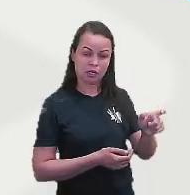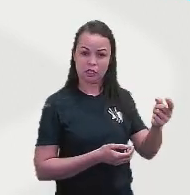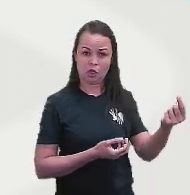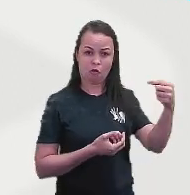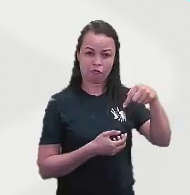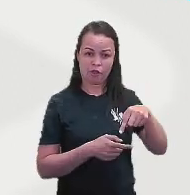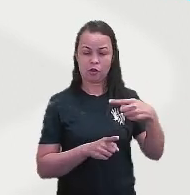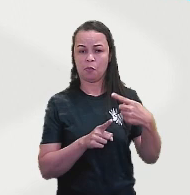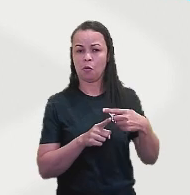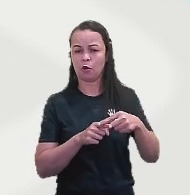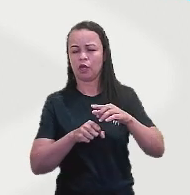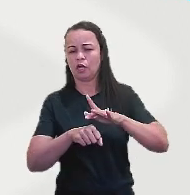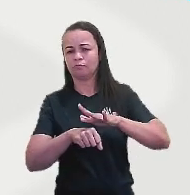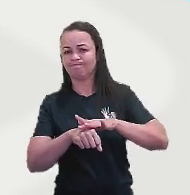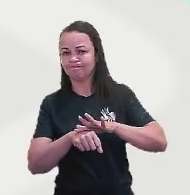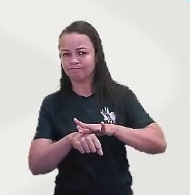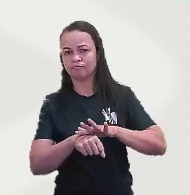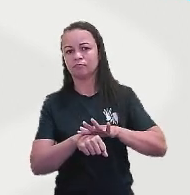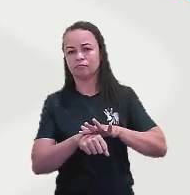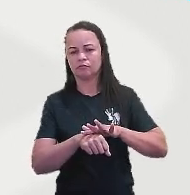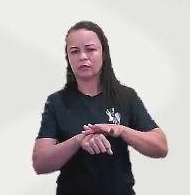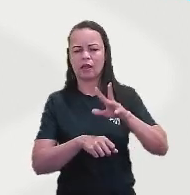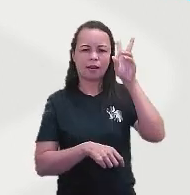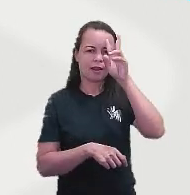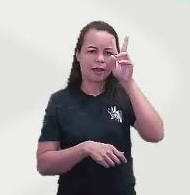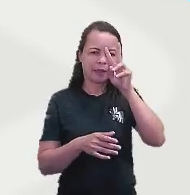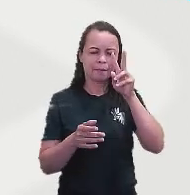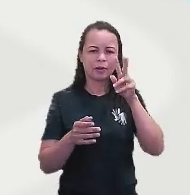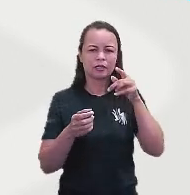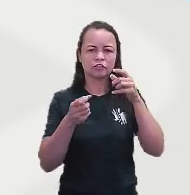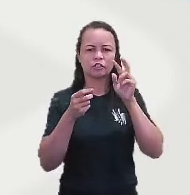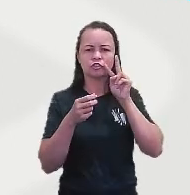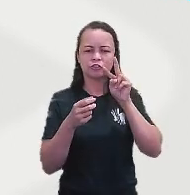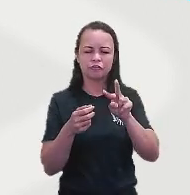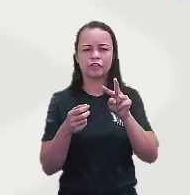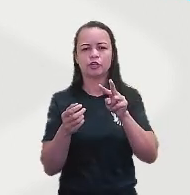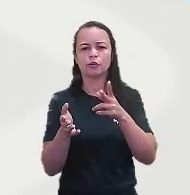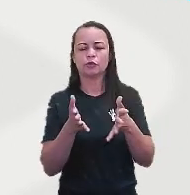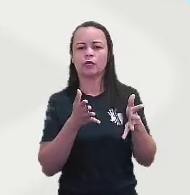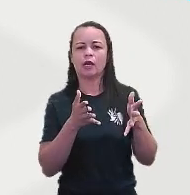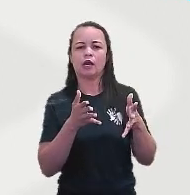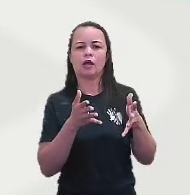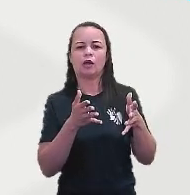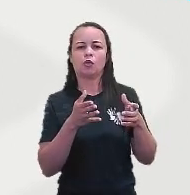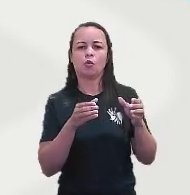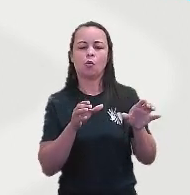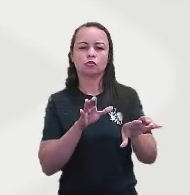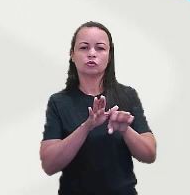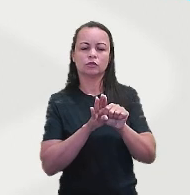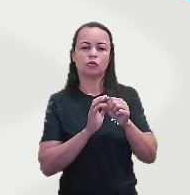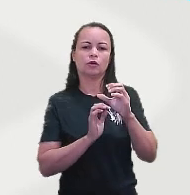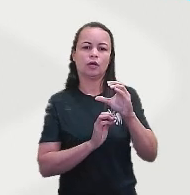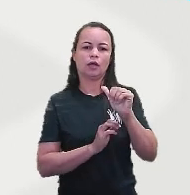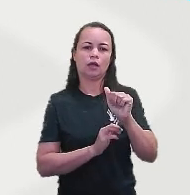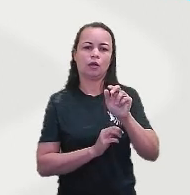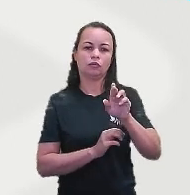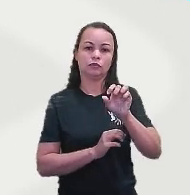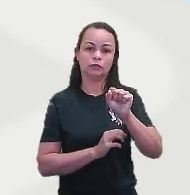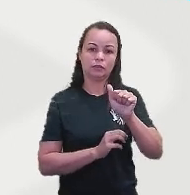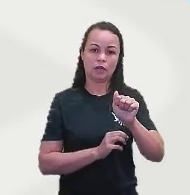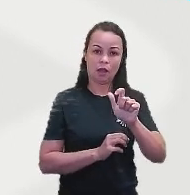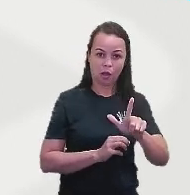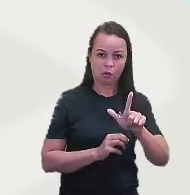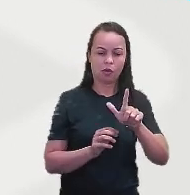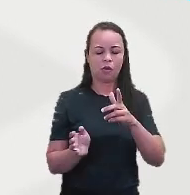viu da conjunção causal? Então esse porquê, ele deveria ser juntinho e sem